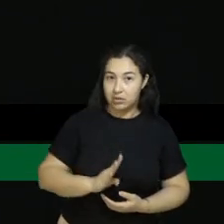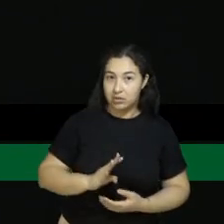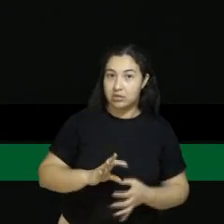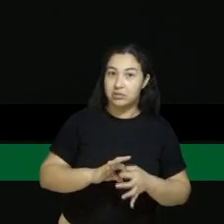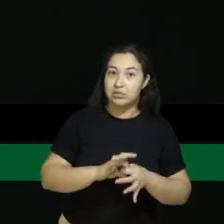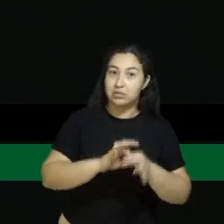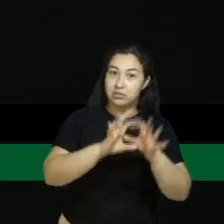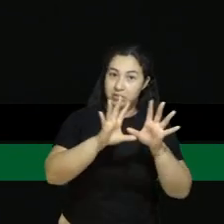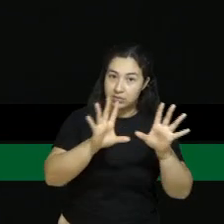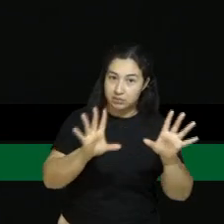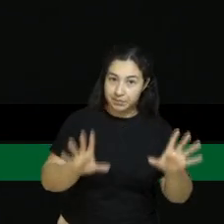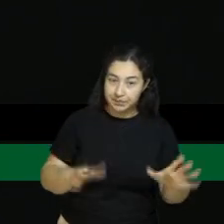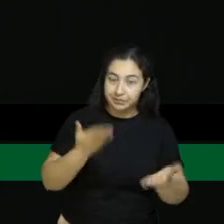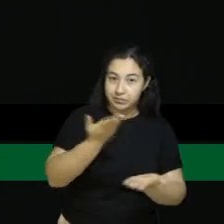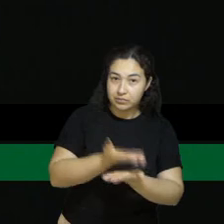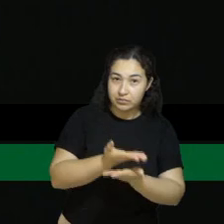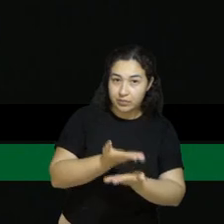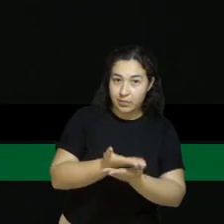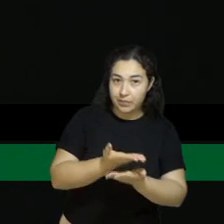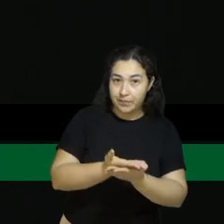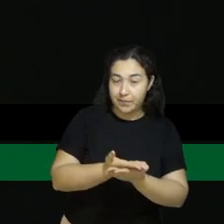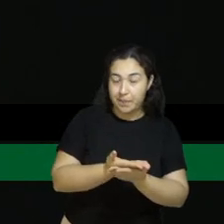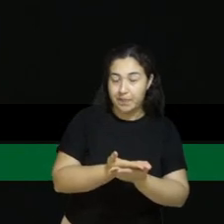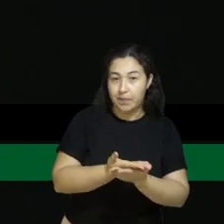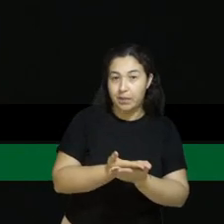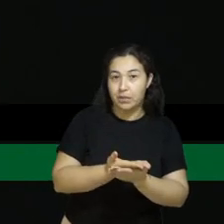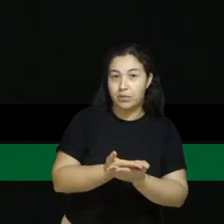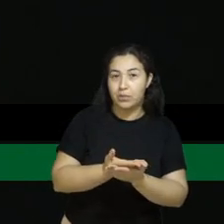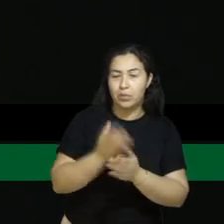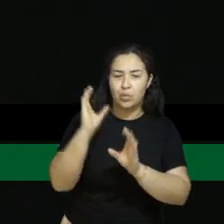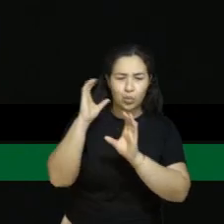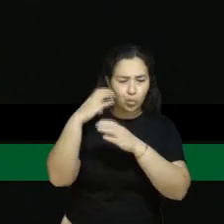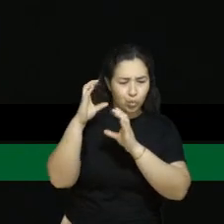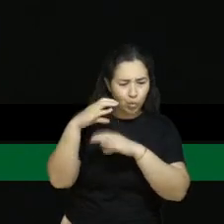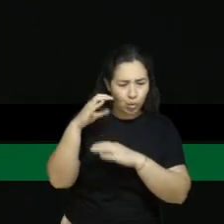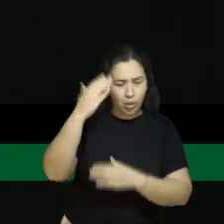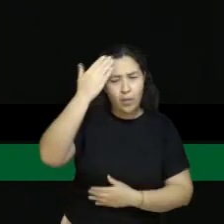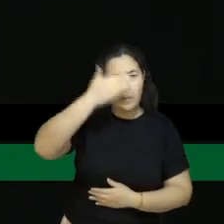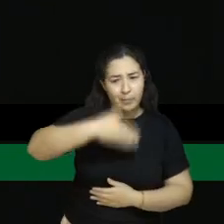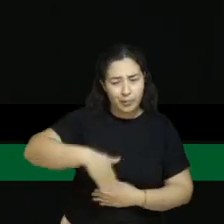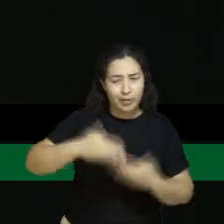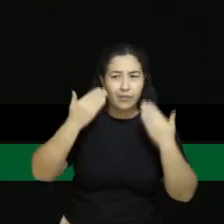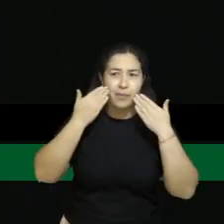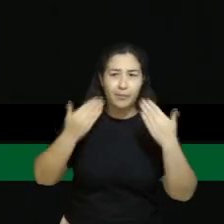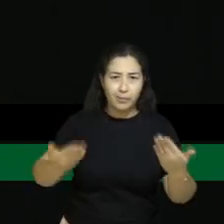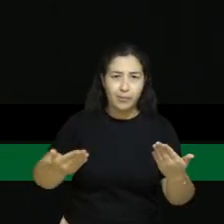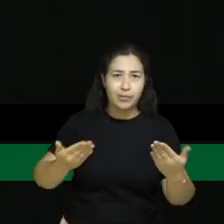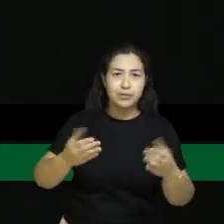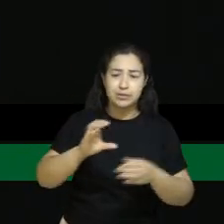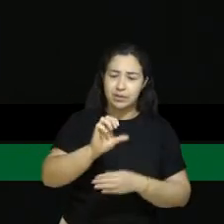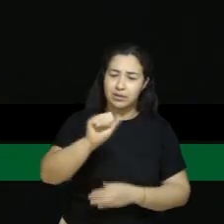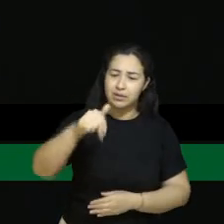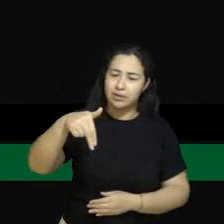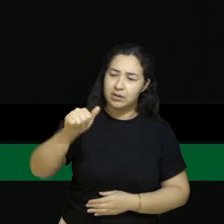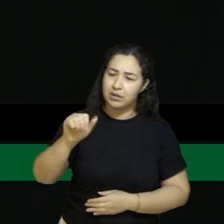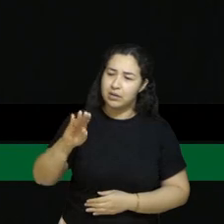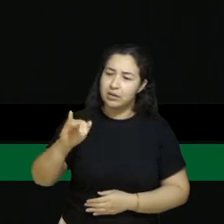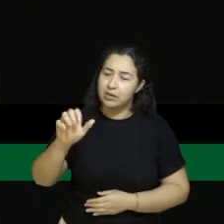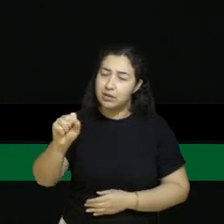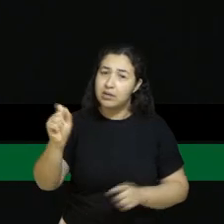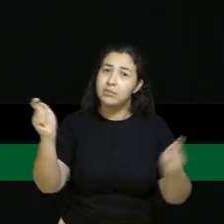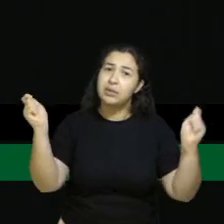judicial, estudos científicos que corroboram o quanto a cannabis medicinal pode